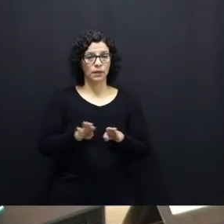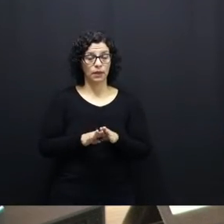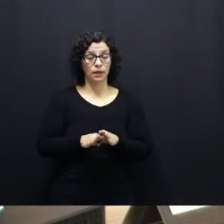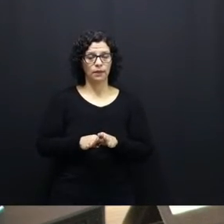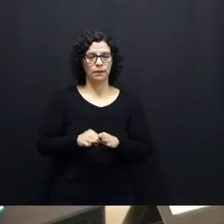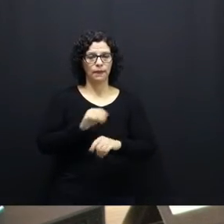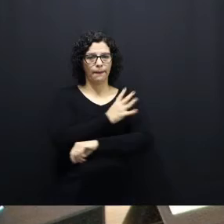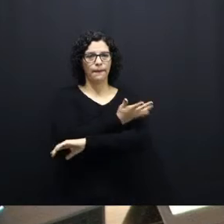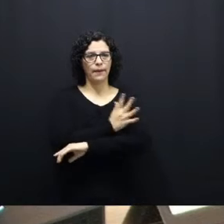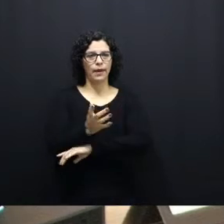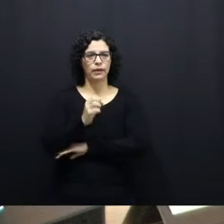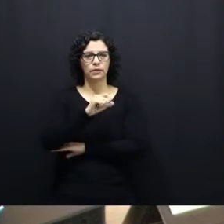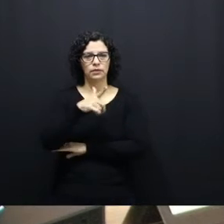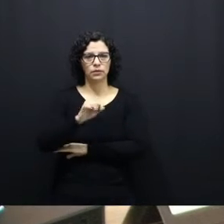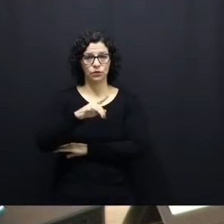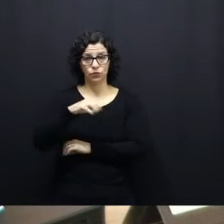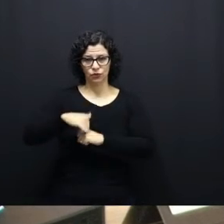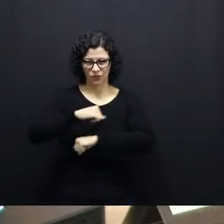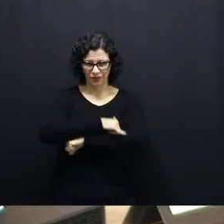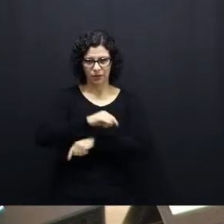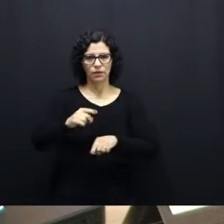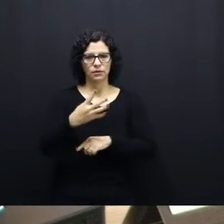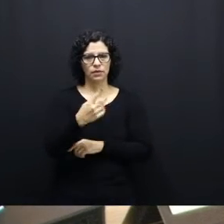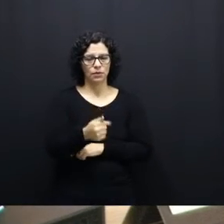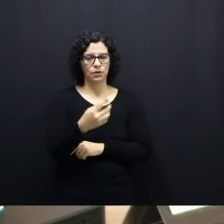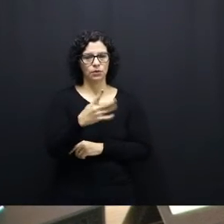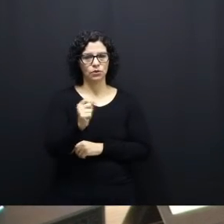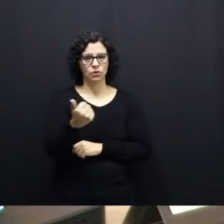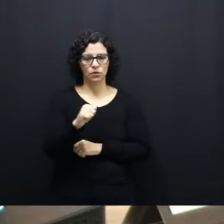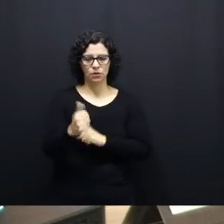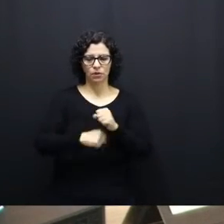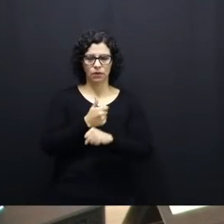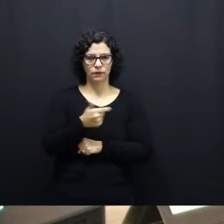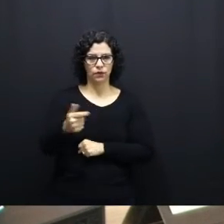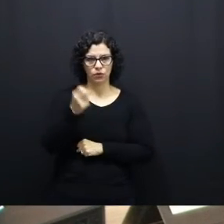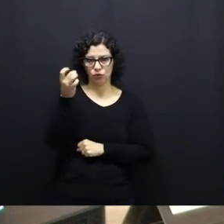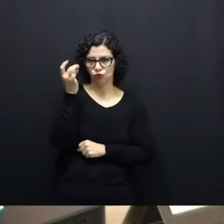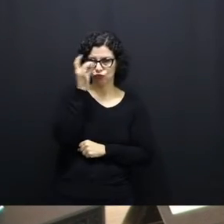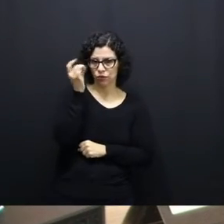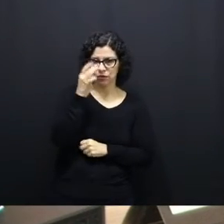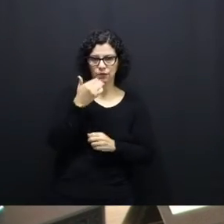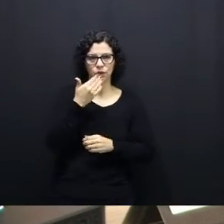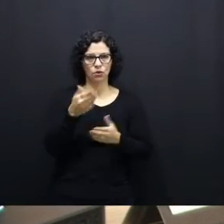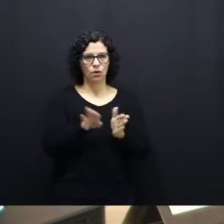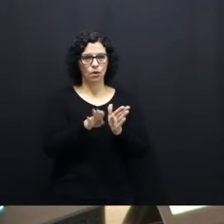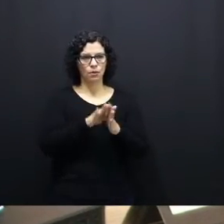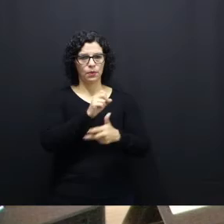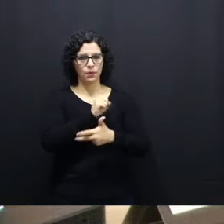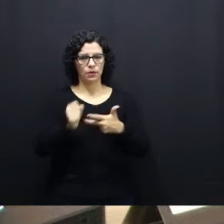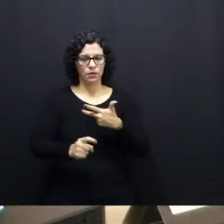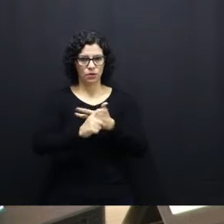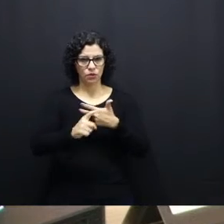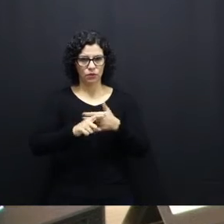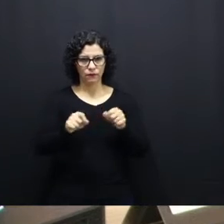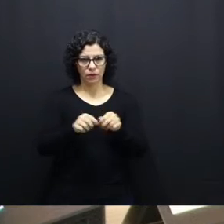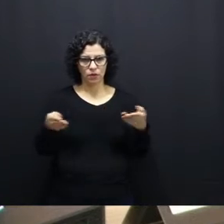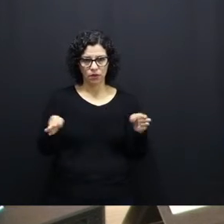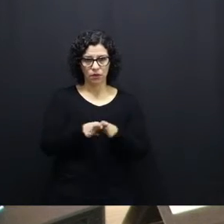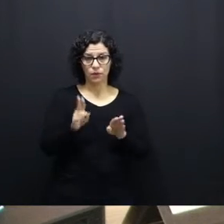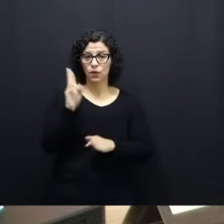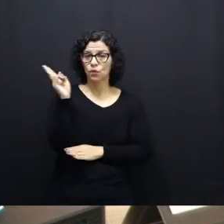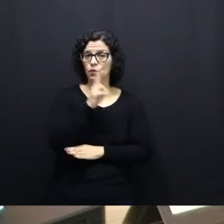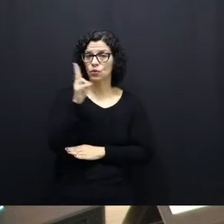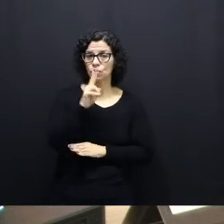José indicação do 7411 2022 Vereador Juliano Martins é o poder executivo que seja feita